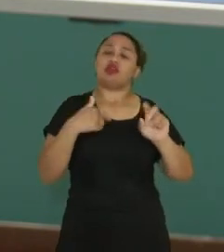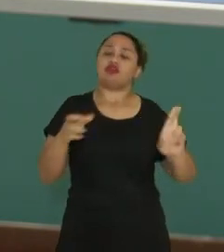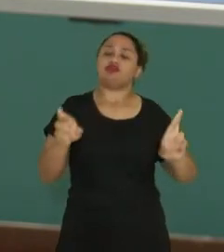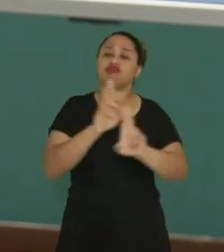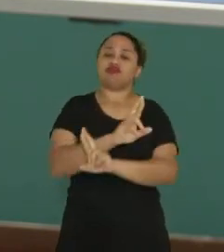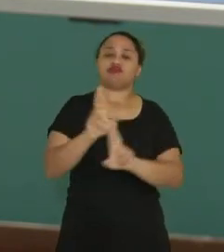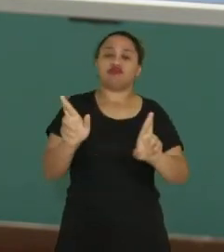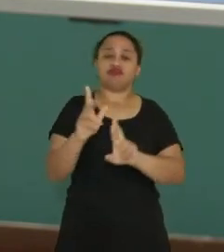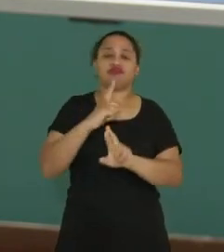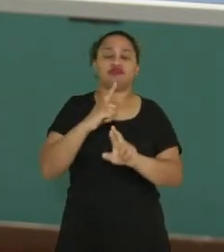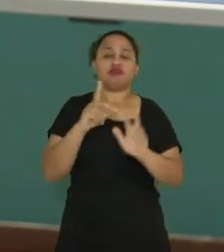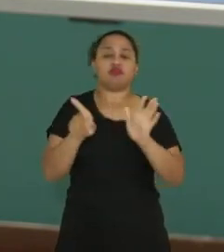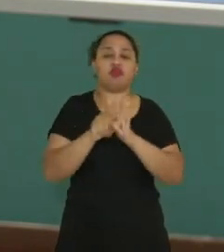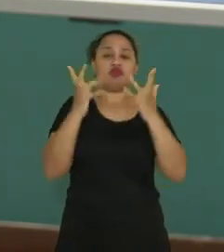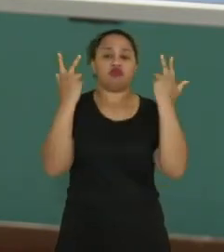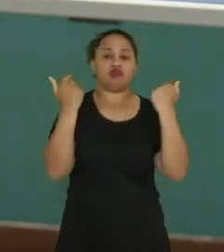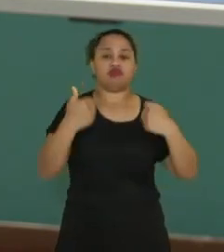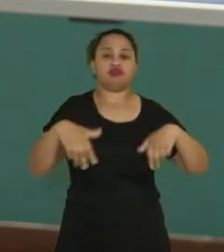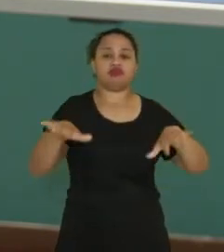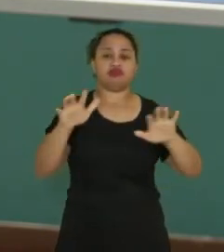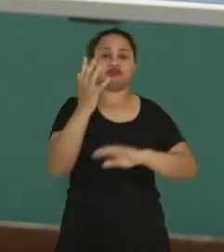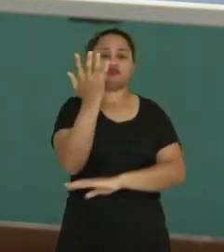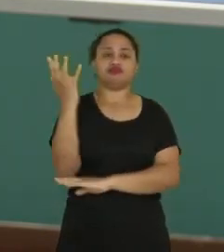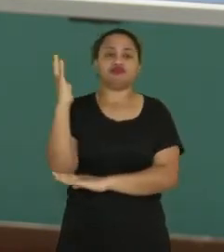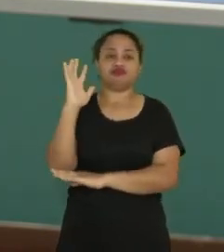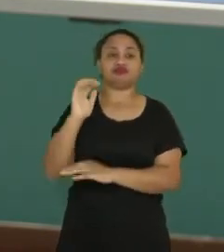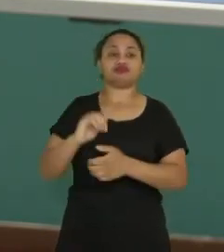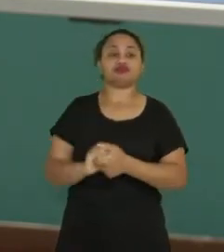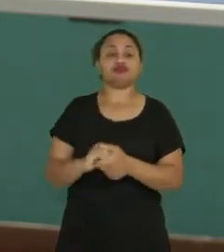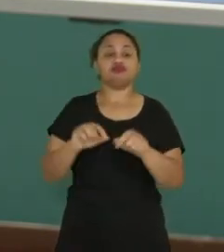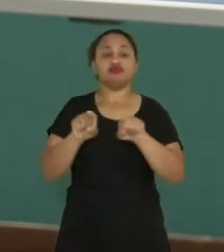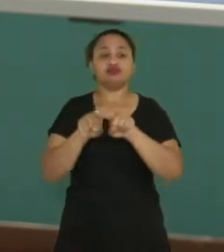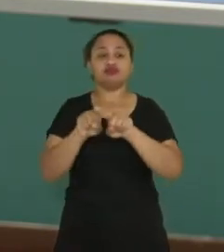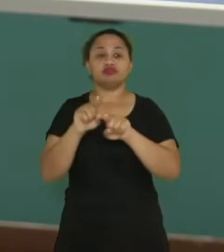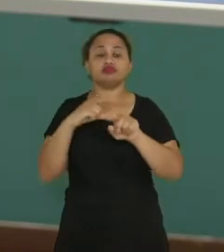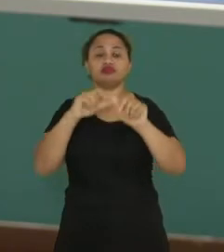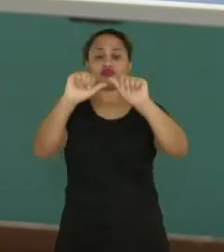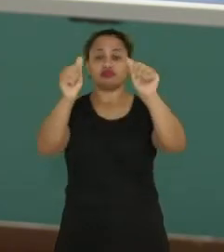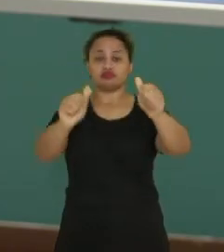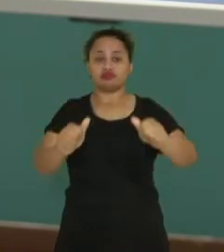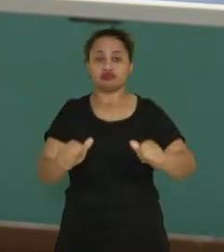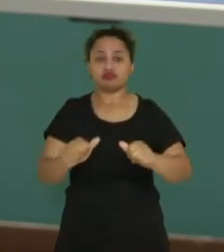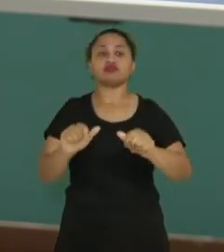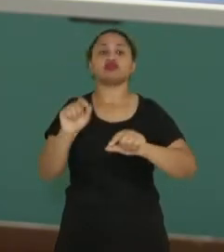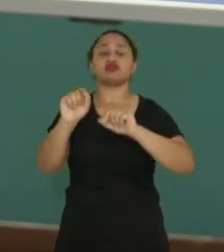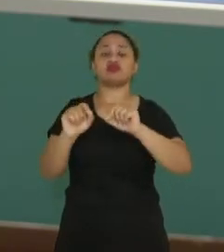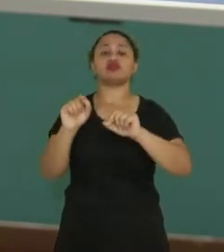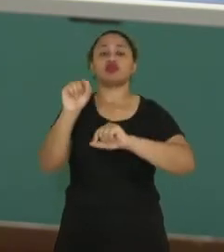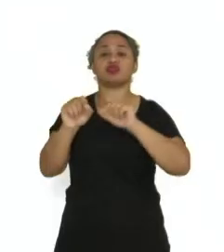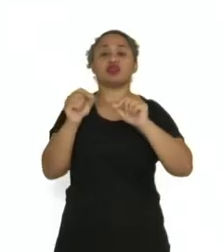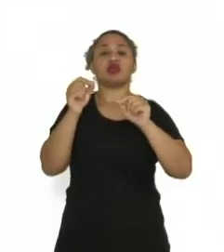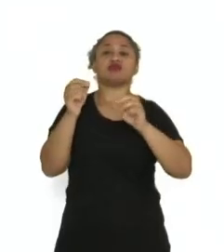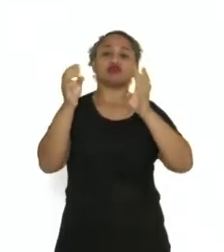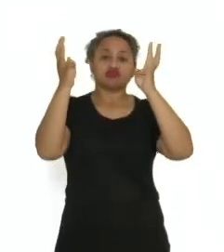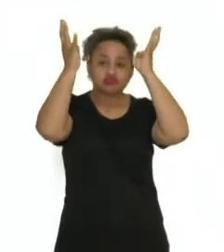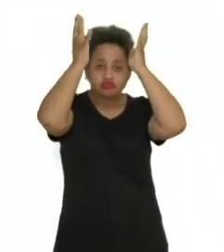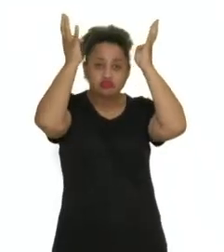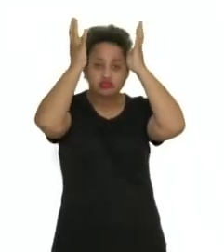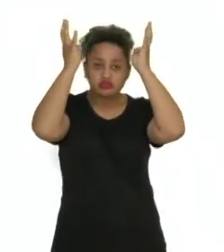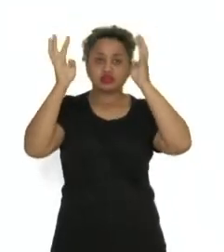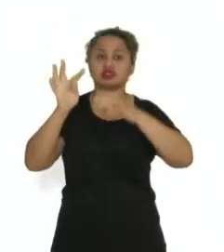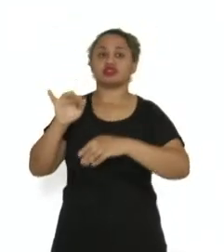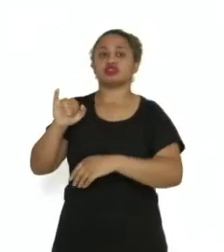integrada com a natureza. E aqui nós temos, né, a estátua do cacique Tindiqueira, né, em homenagem ao